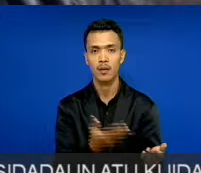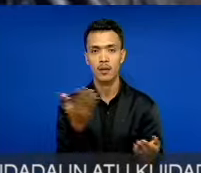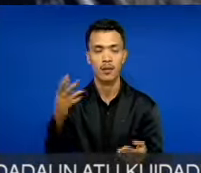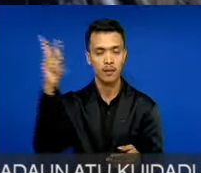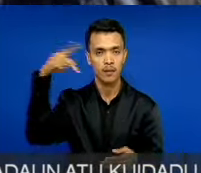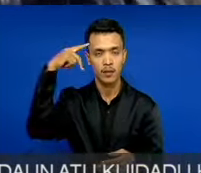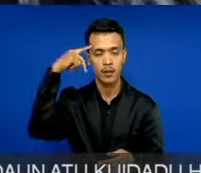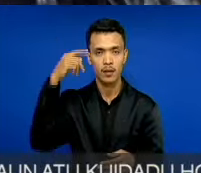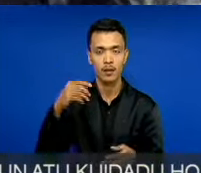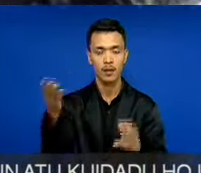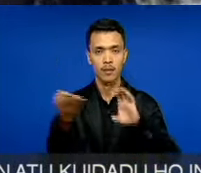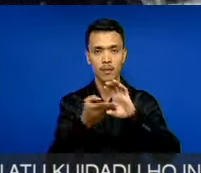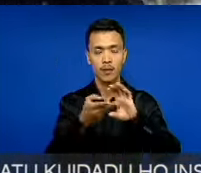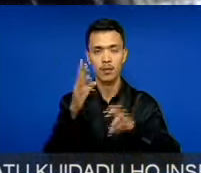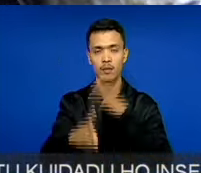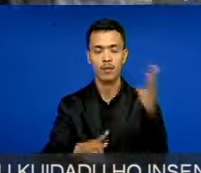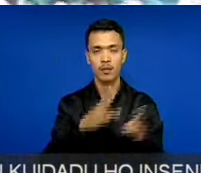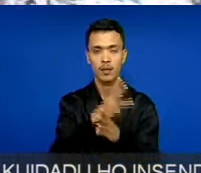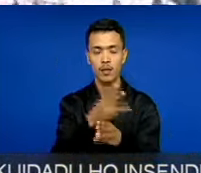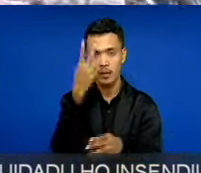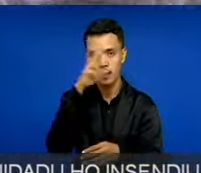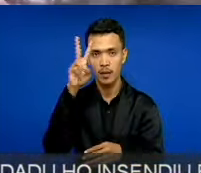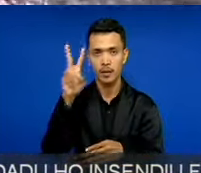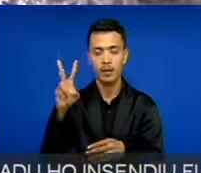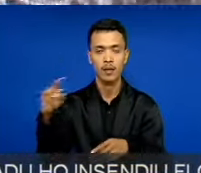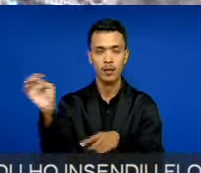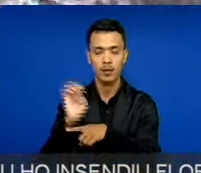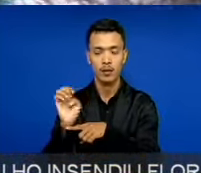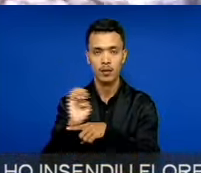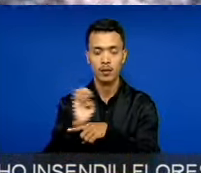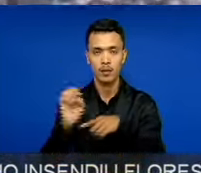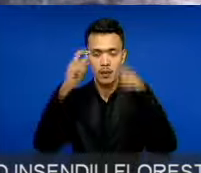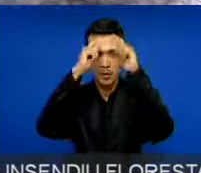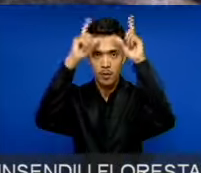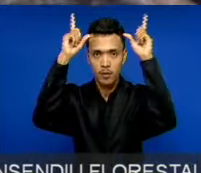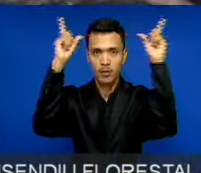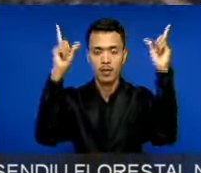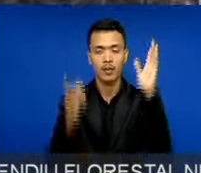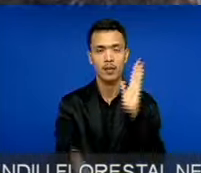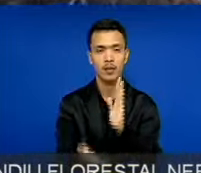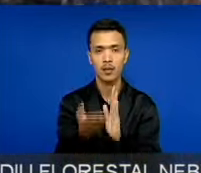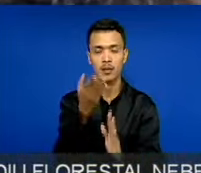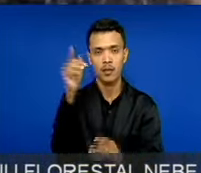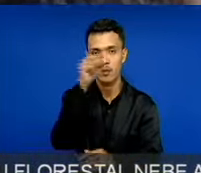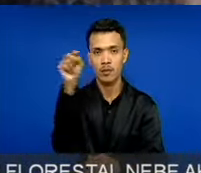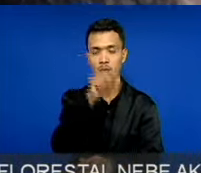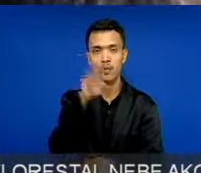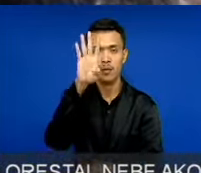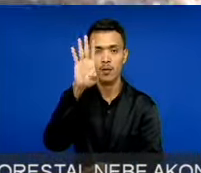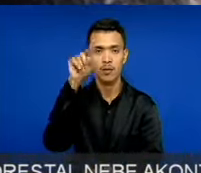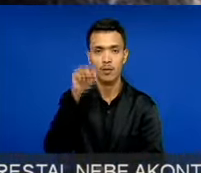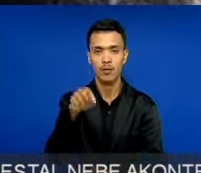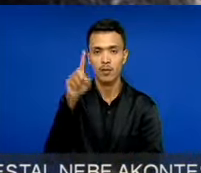política. Banco Mundial nia previsão katak, crescimento economia Timor-Leste, se saiba por cento hat ponto ida,